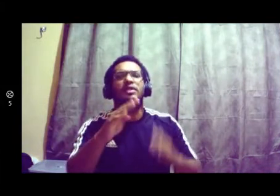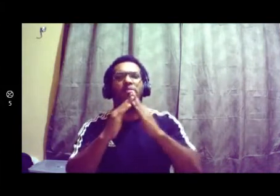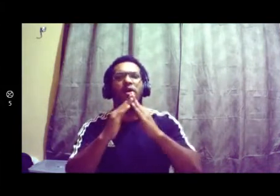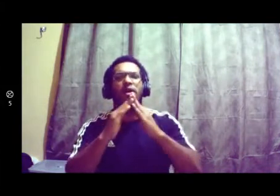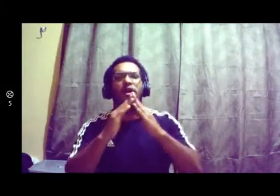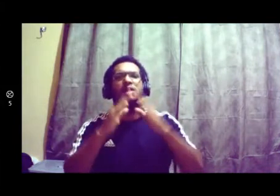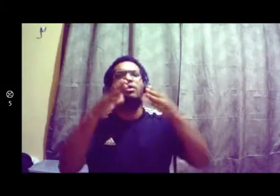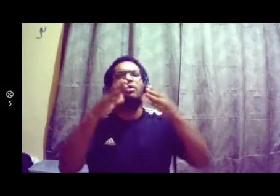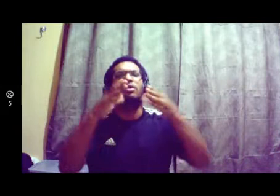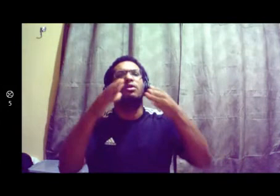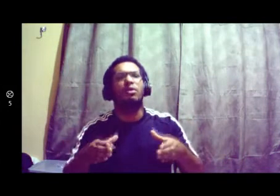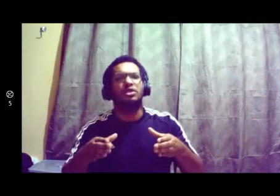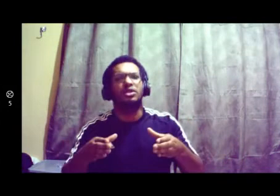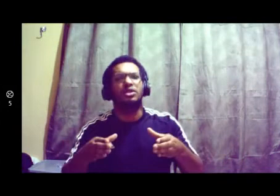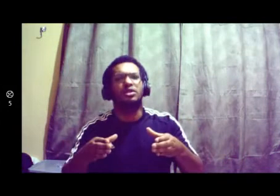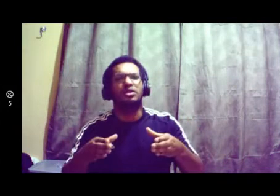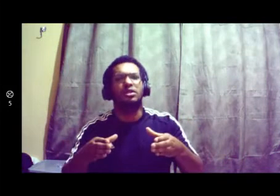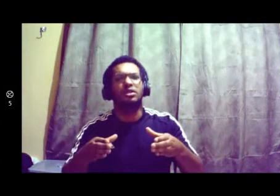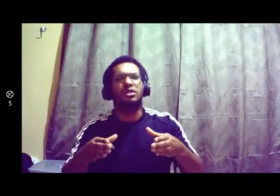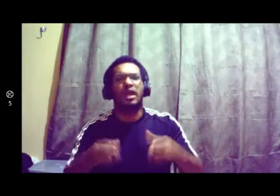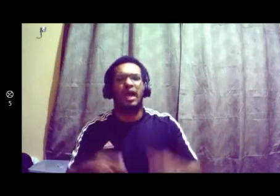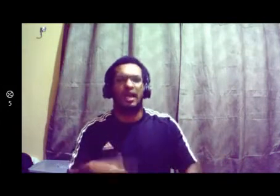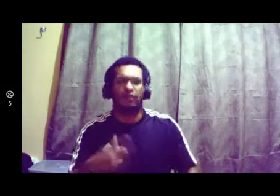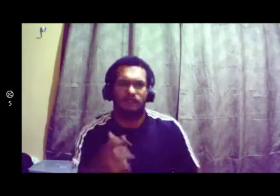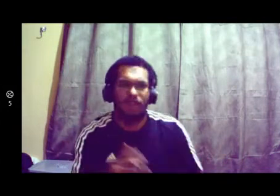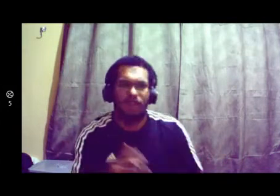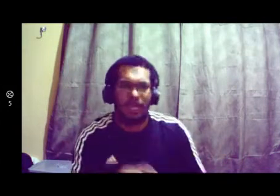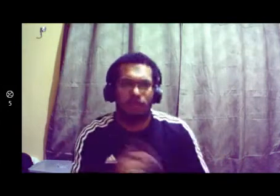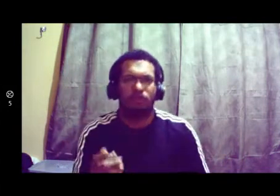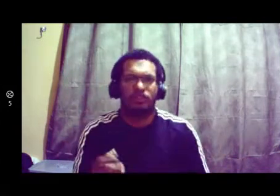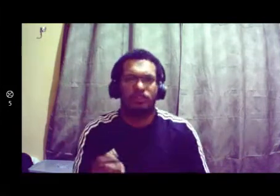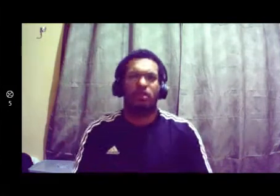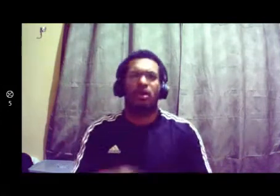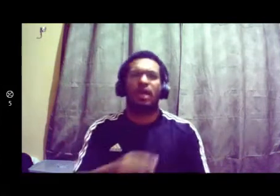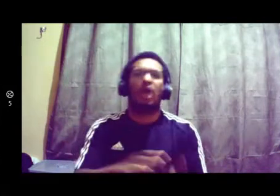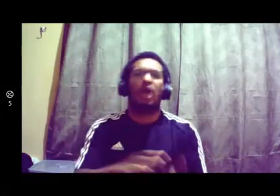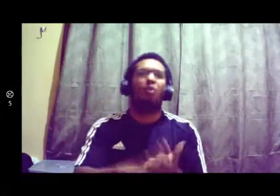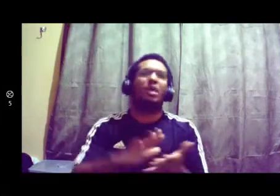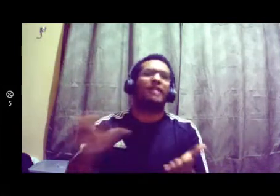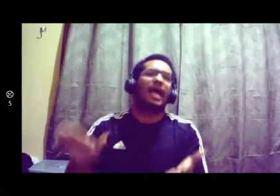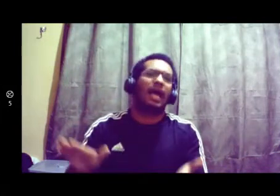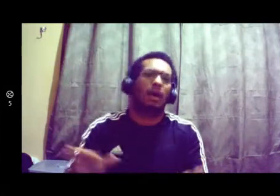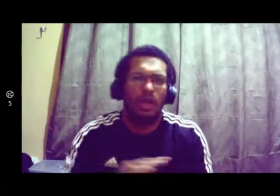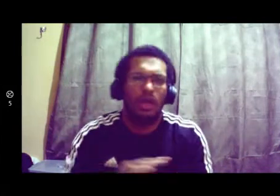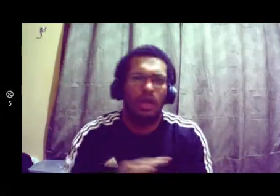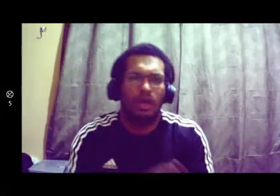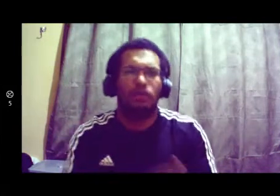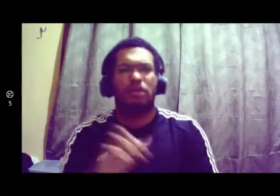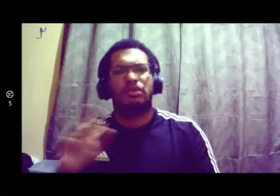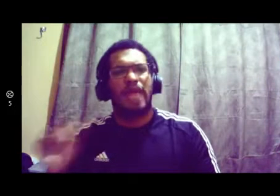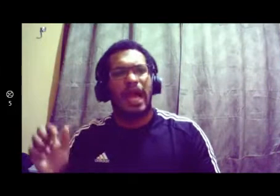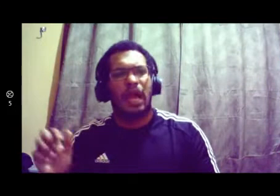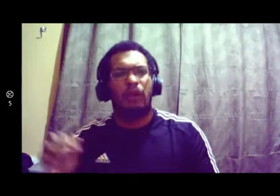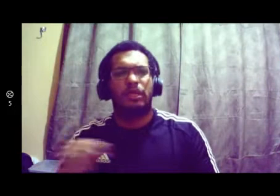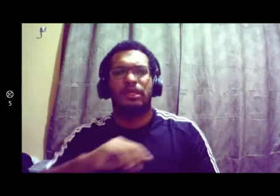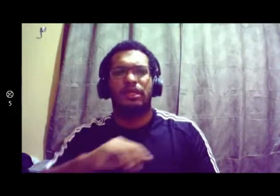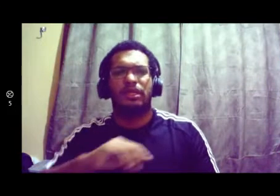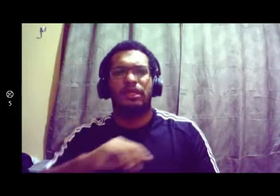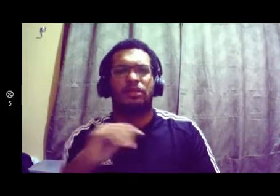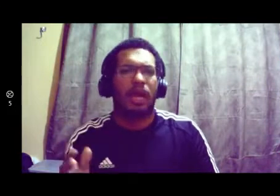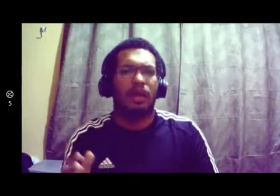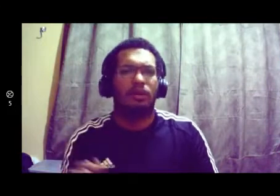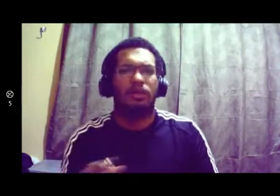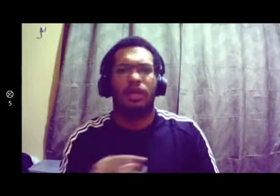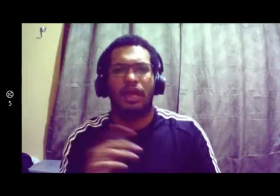você mora onde? Aí você falaria onde você mora, a rua tal, o número tal,